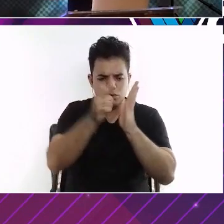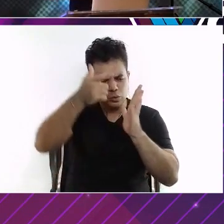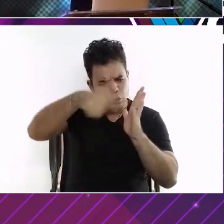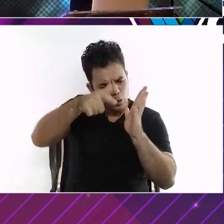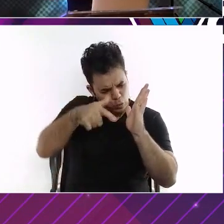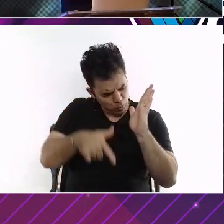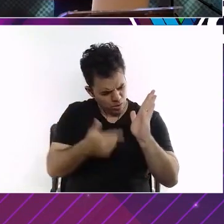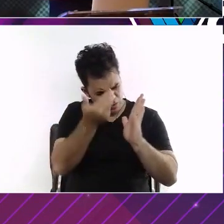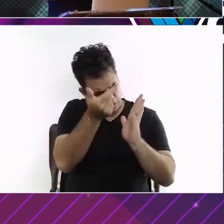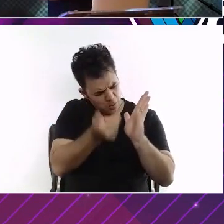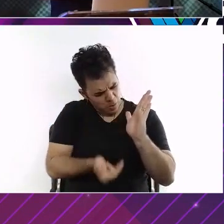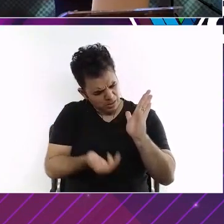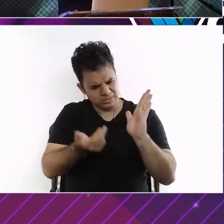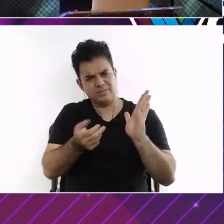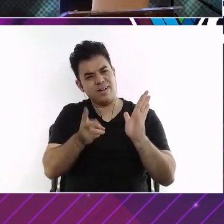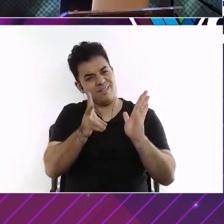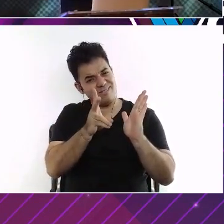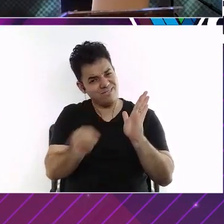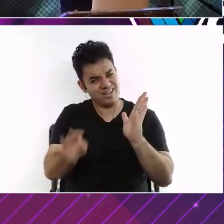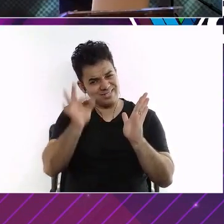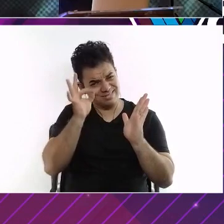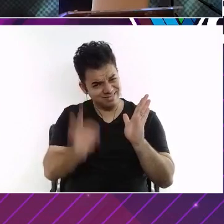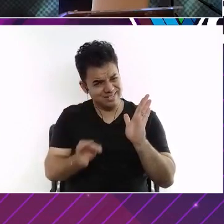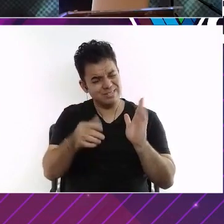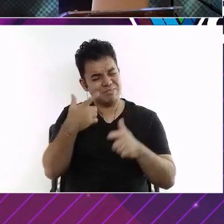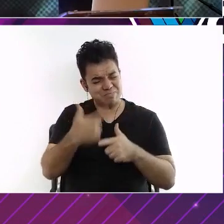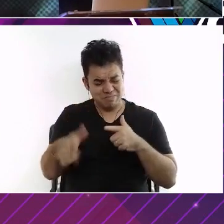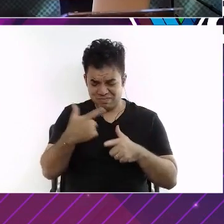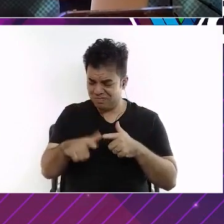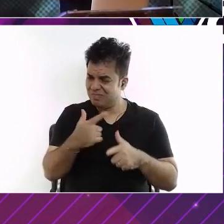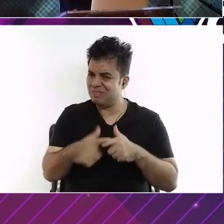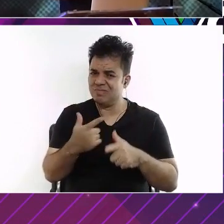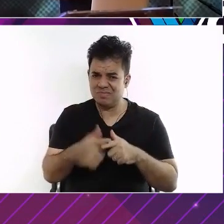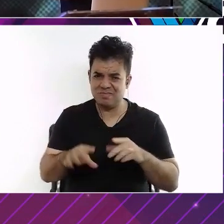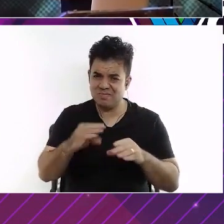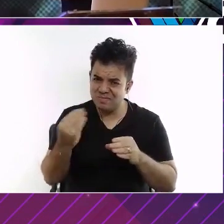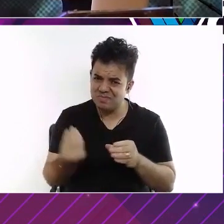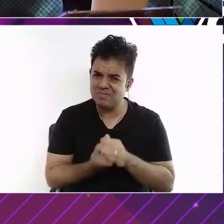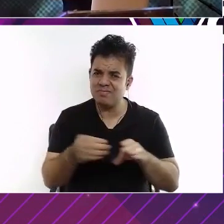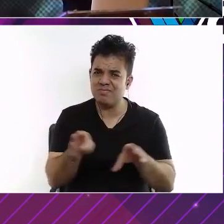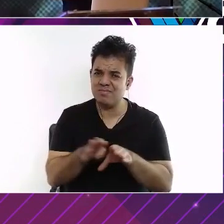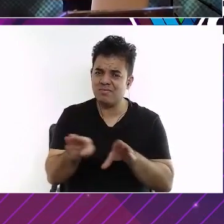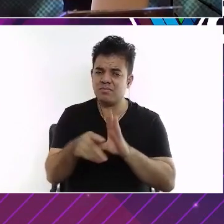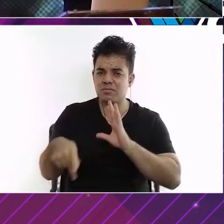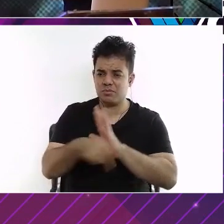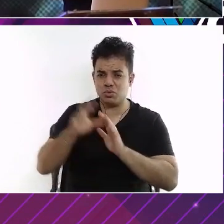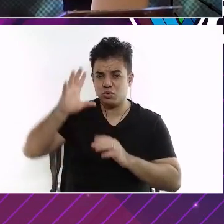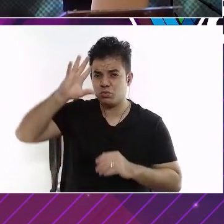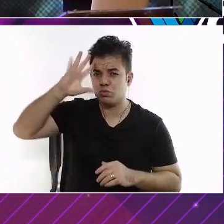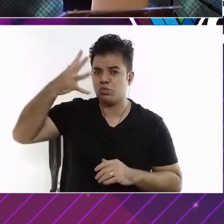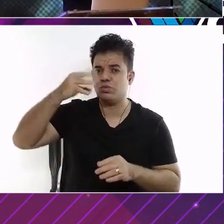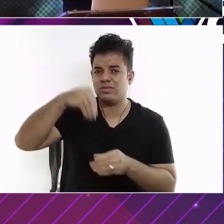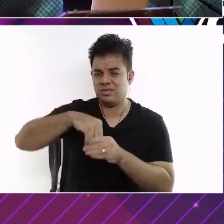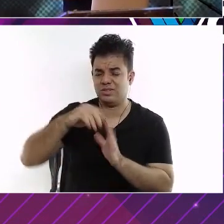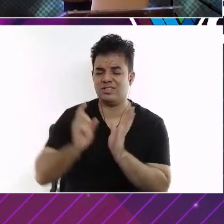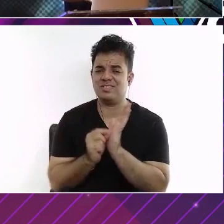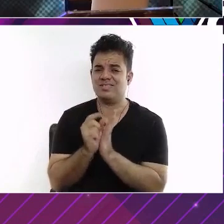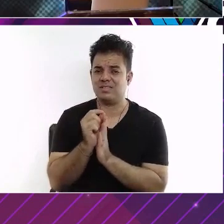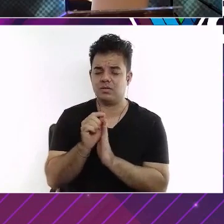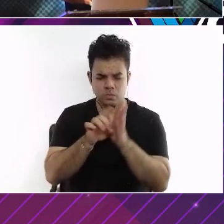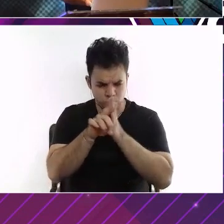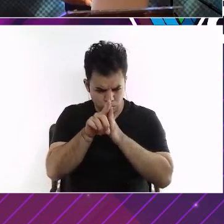na realidade, vai dificultar integração e consistência das nossas soluções digitais. Revisões de código